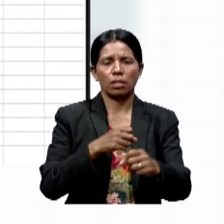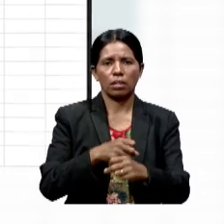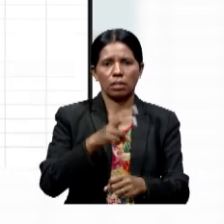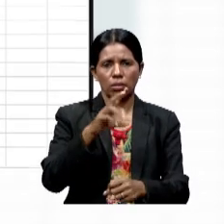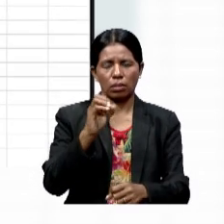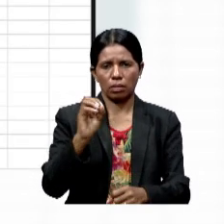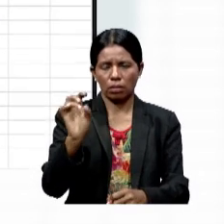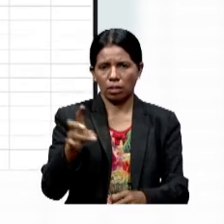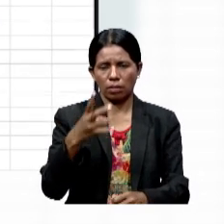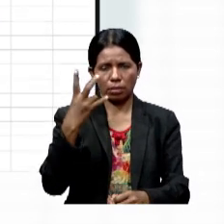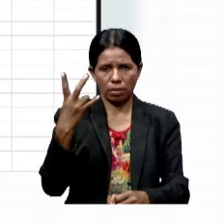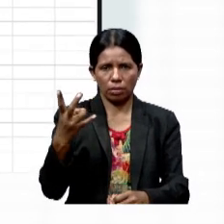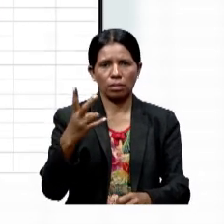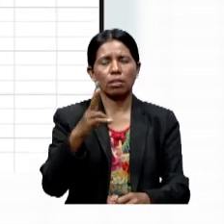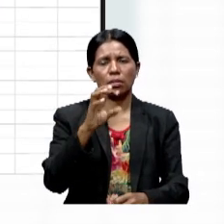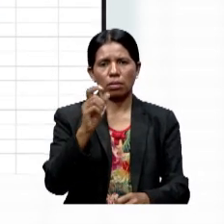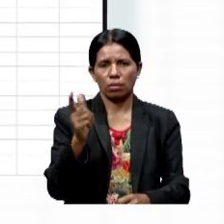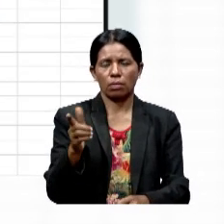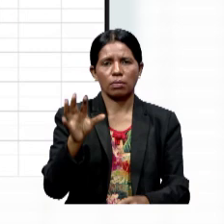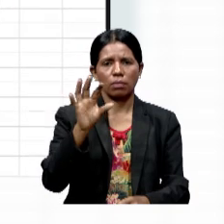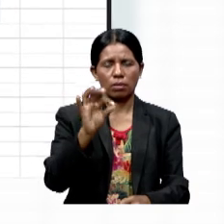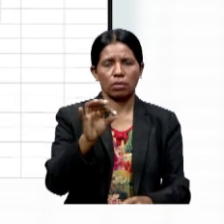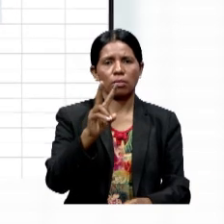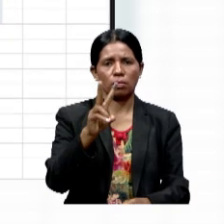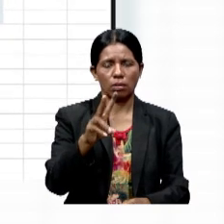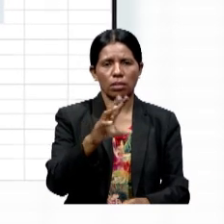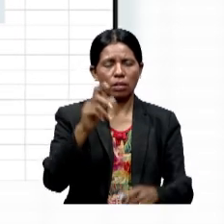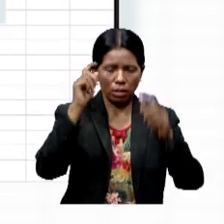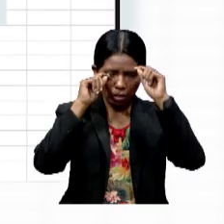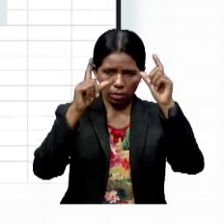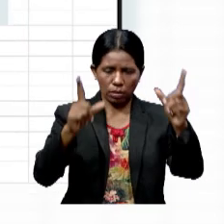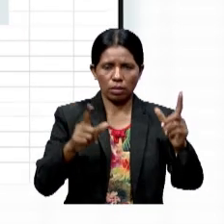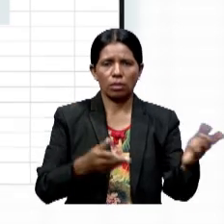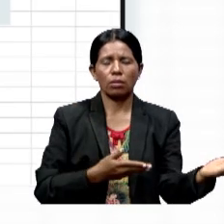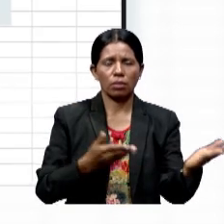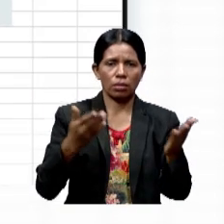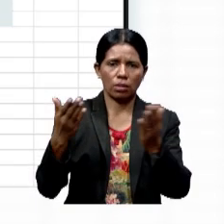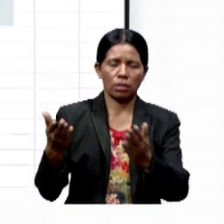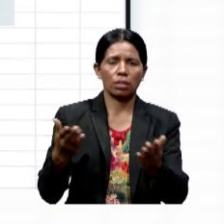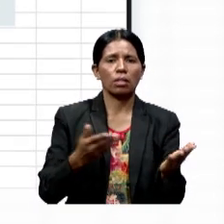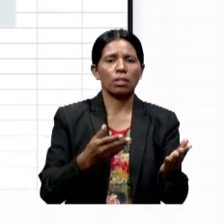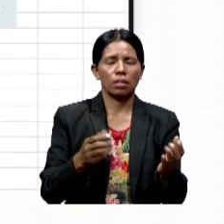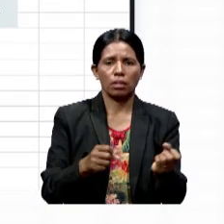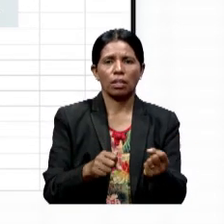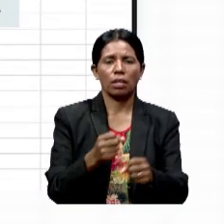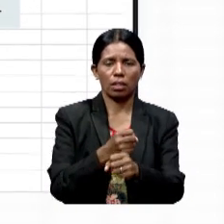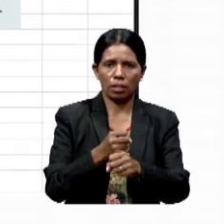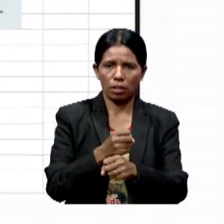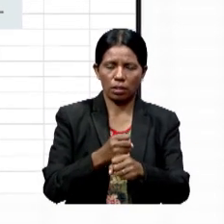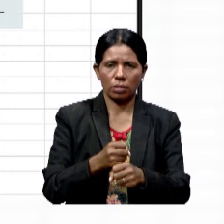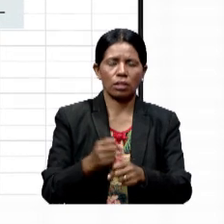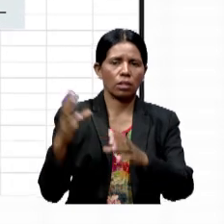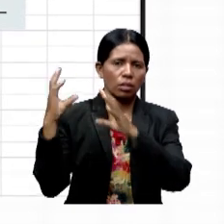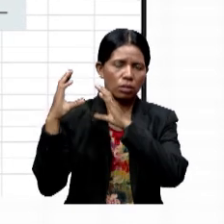sanulu resin walu, to tina rihun rua ruanulu resin rua, Timor-Leste exporta makas makanesan, kafe,